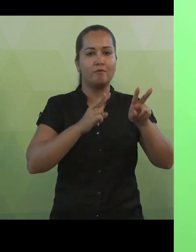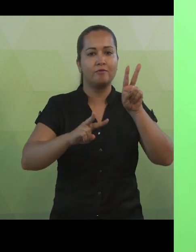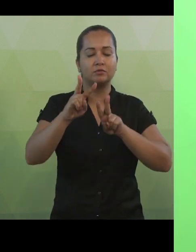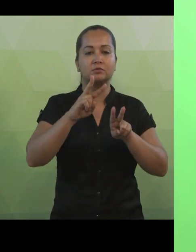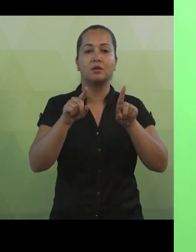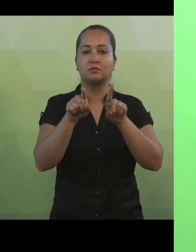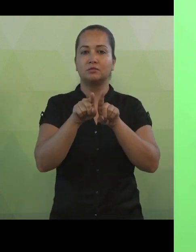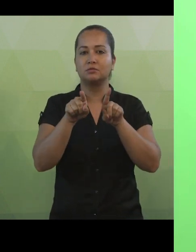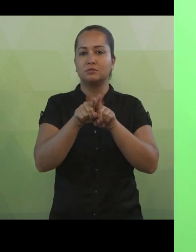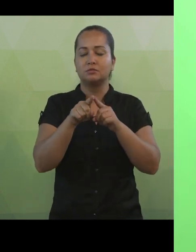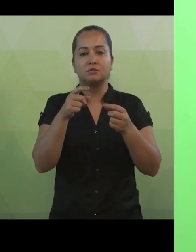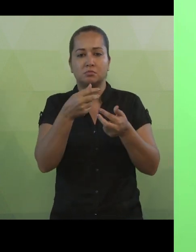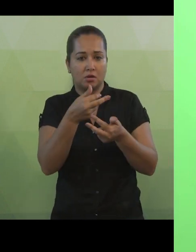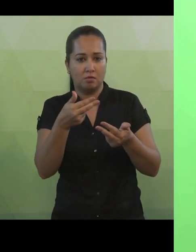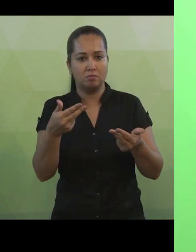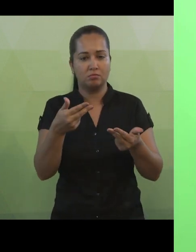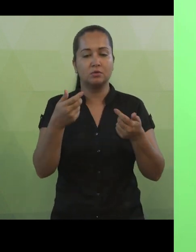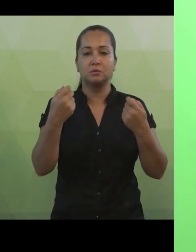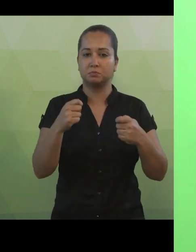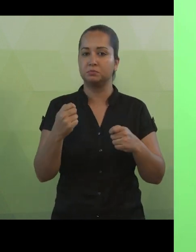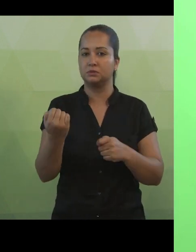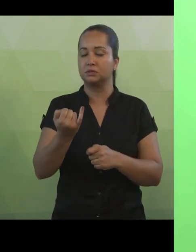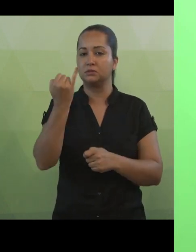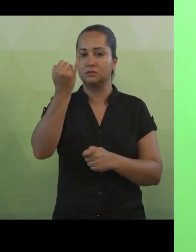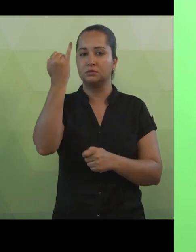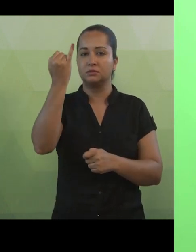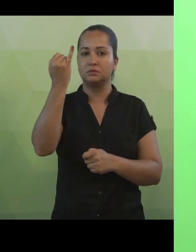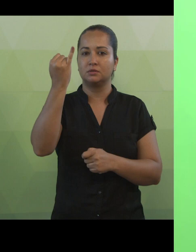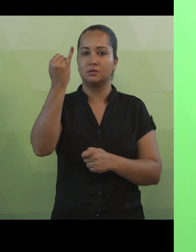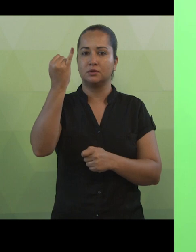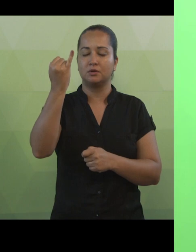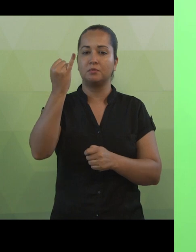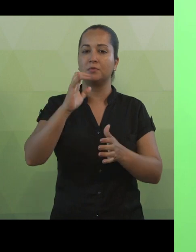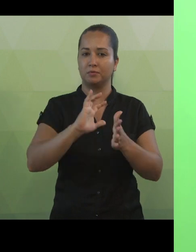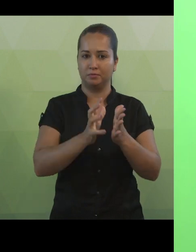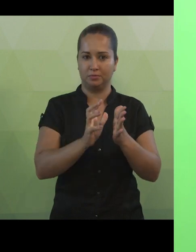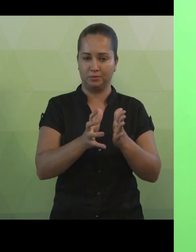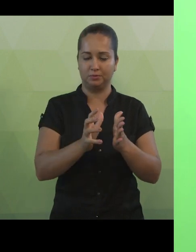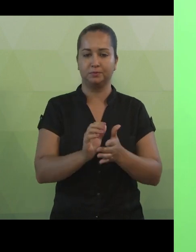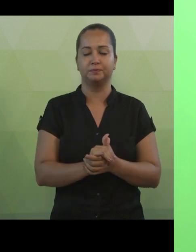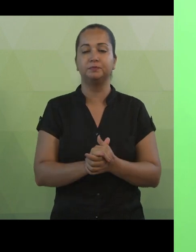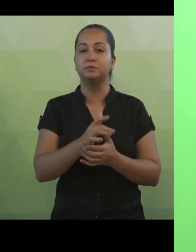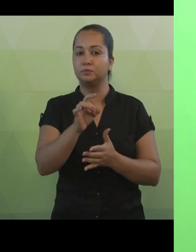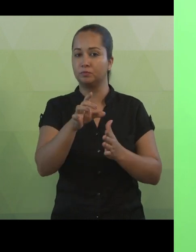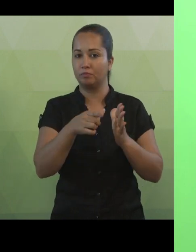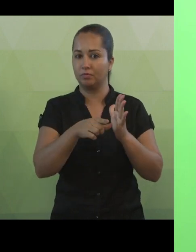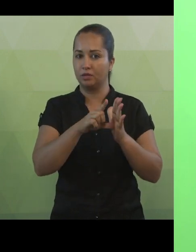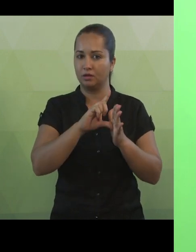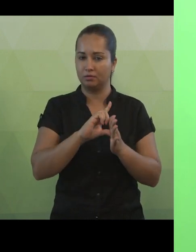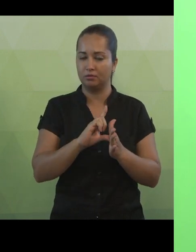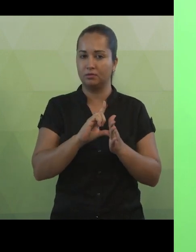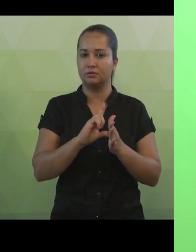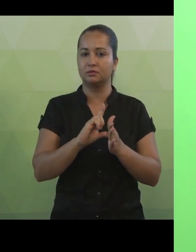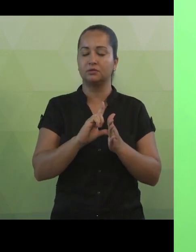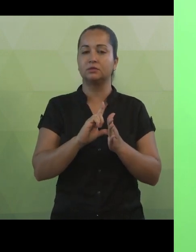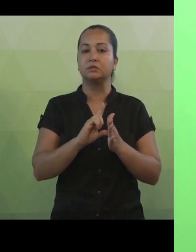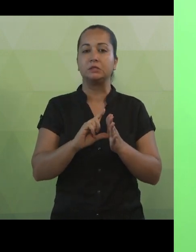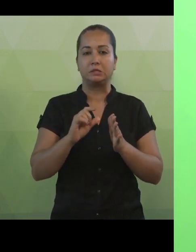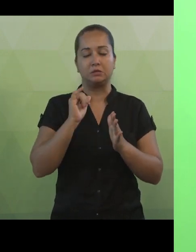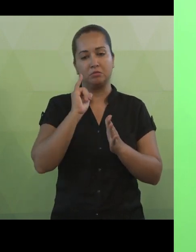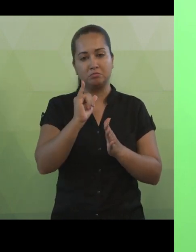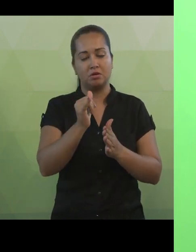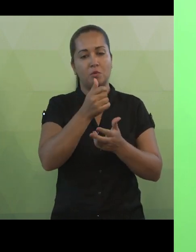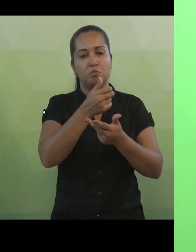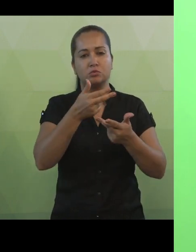bancos de dados. Vamos lá então. Mas antes de começar direto no assunto, nós vamos introduzir alguns conceitos, a fim